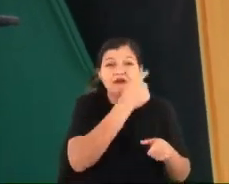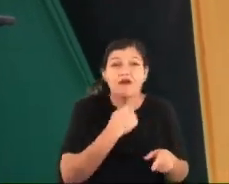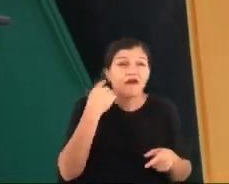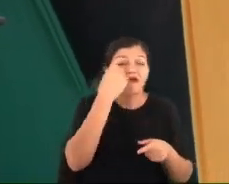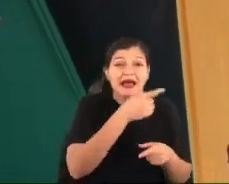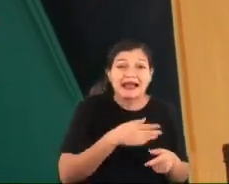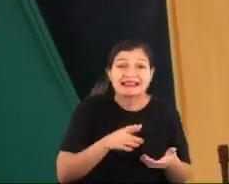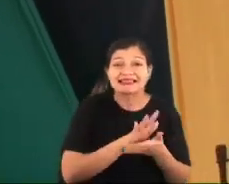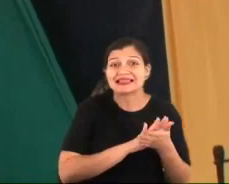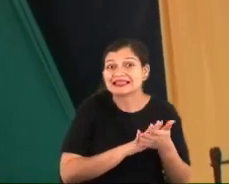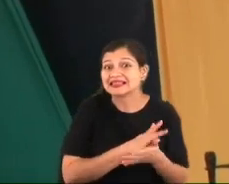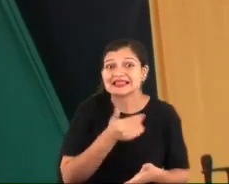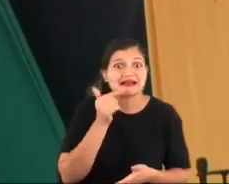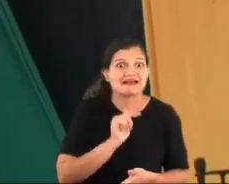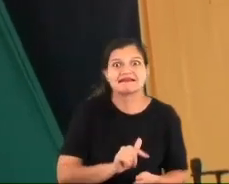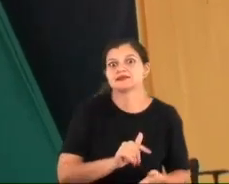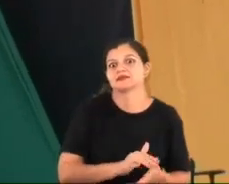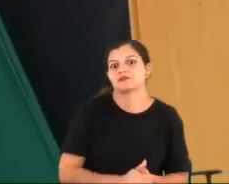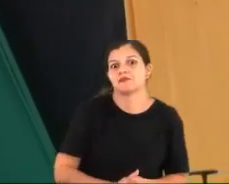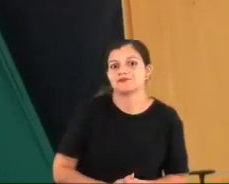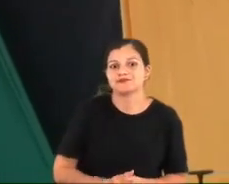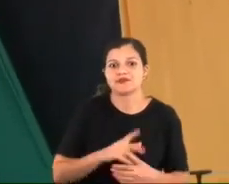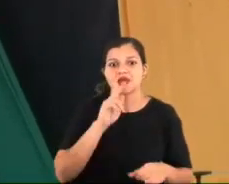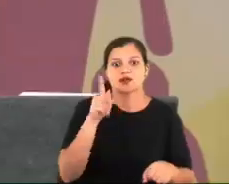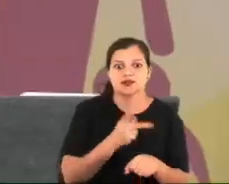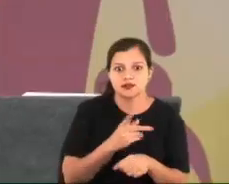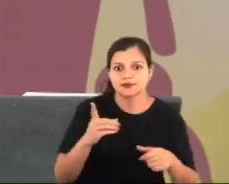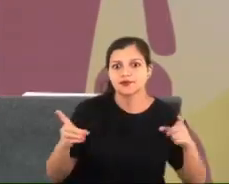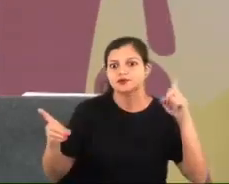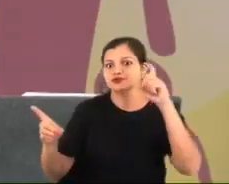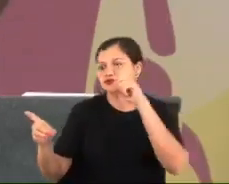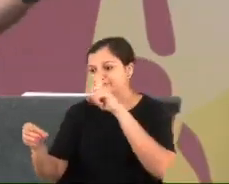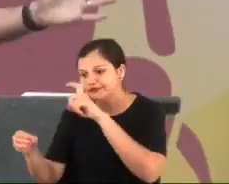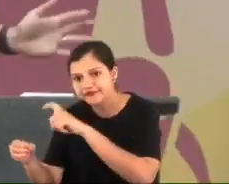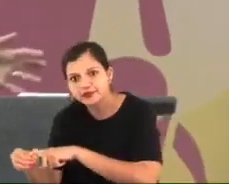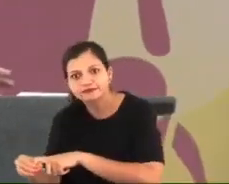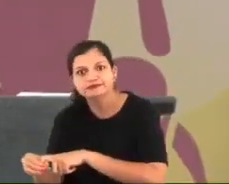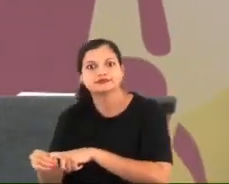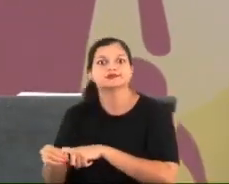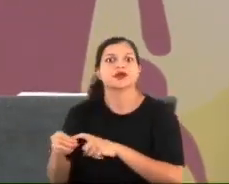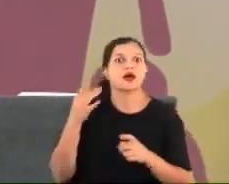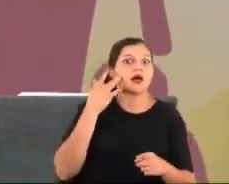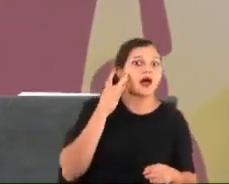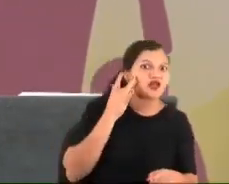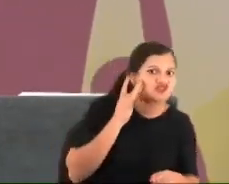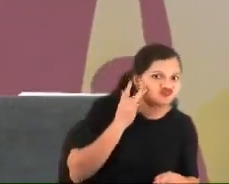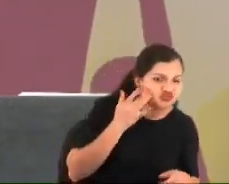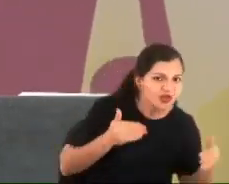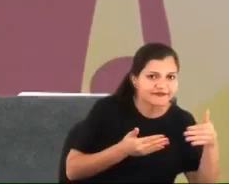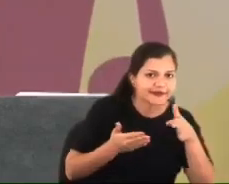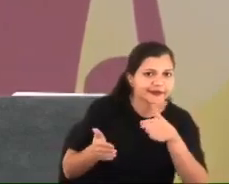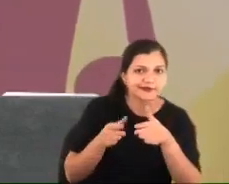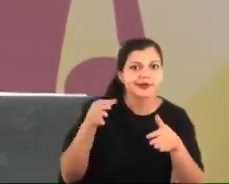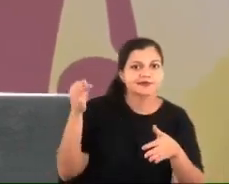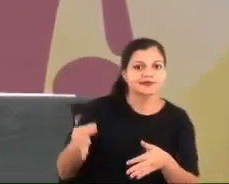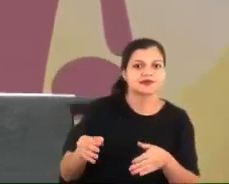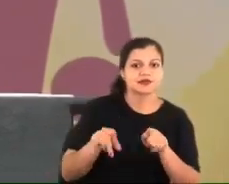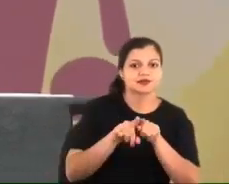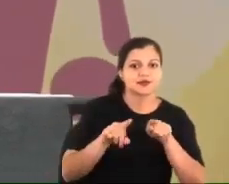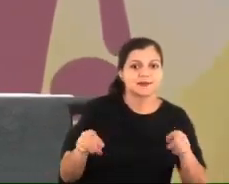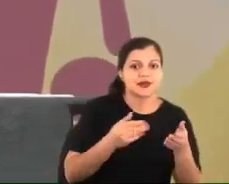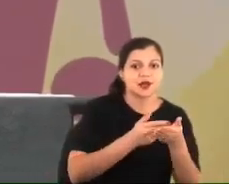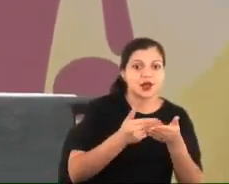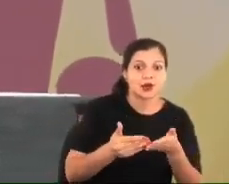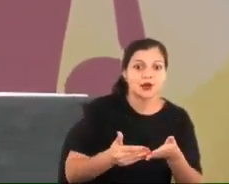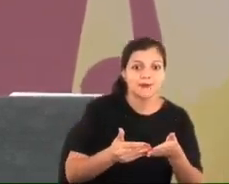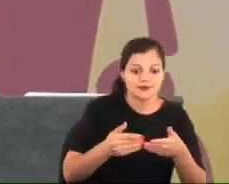nada. Na hora de voltar, a gente veio pelo caminho que a gente achou que tinha seguido, mas começamos a dar voltas.